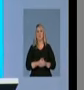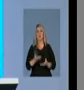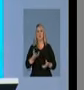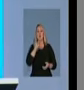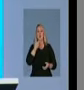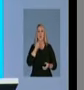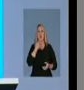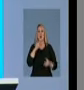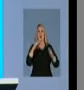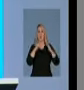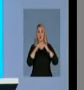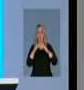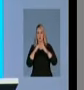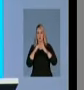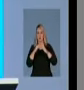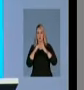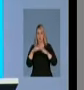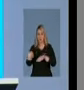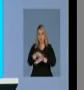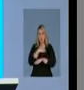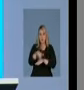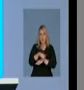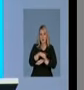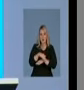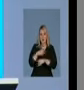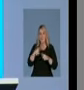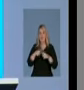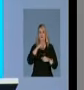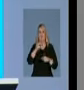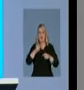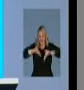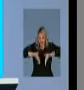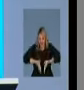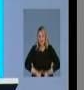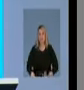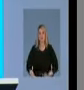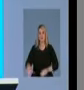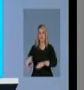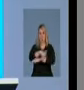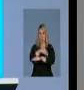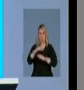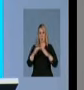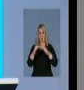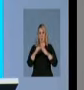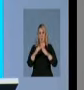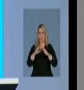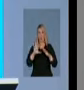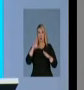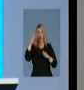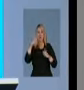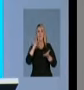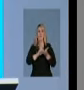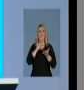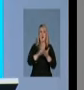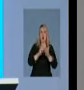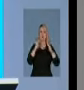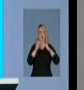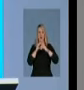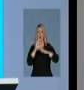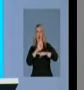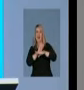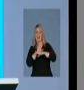os moradores em situação de rua, porque ninguém nasce na rua, ninguém brota da rua, isso se dá por falta de moradia, por falta de